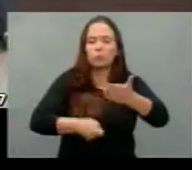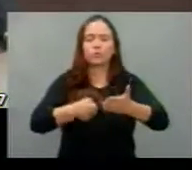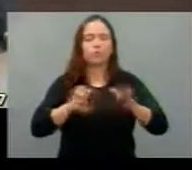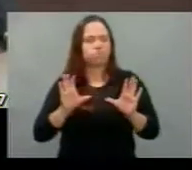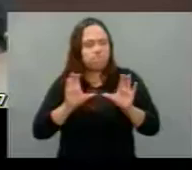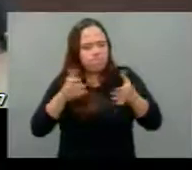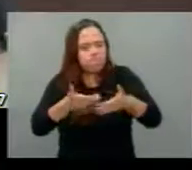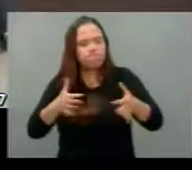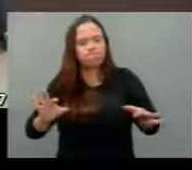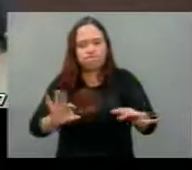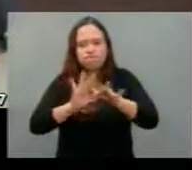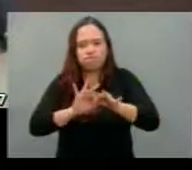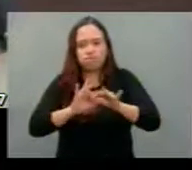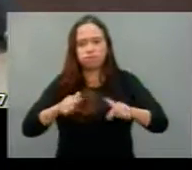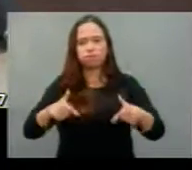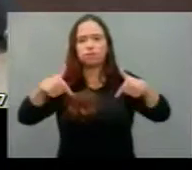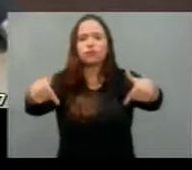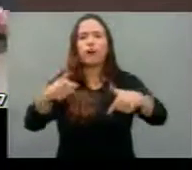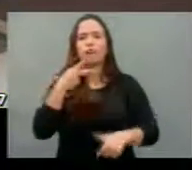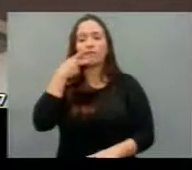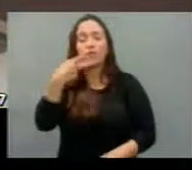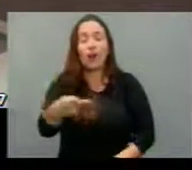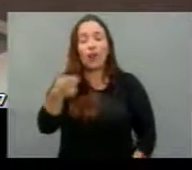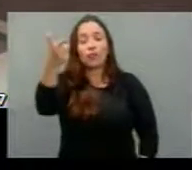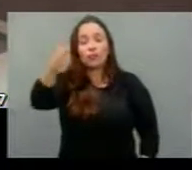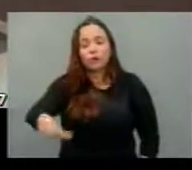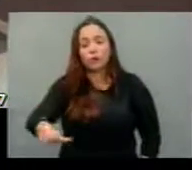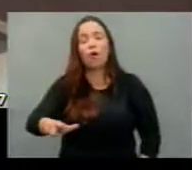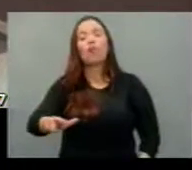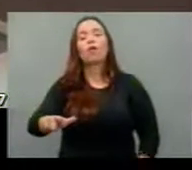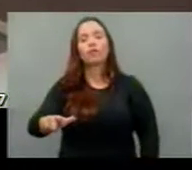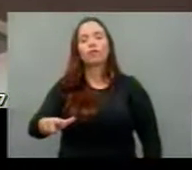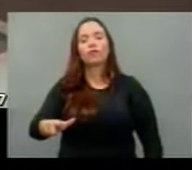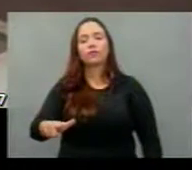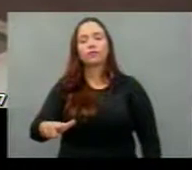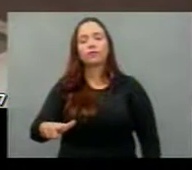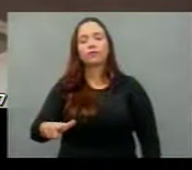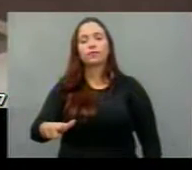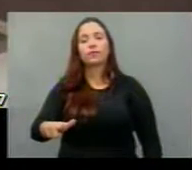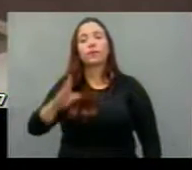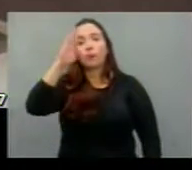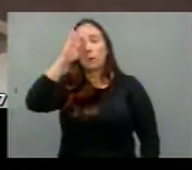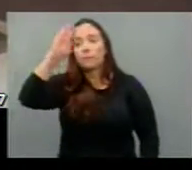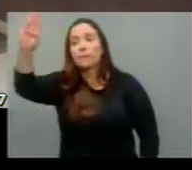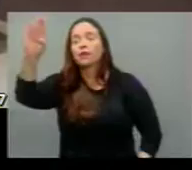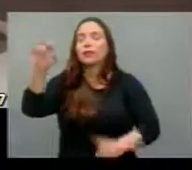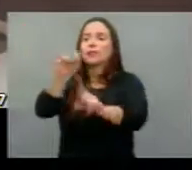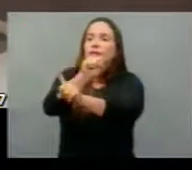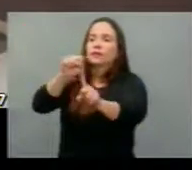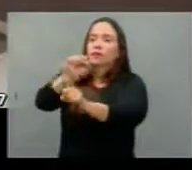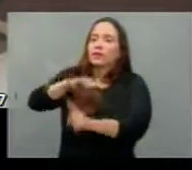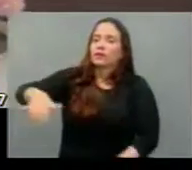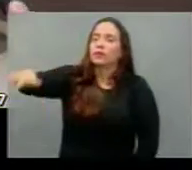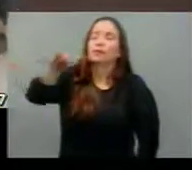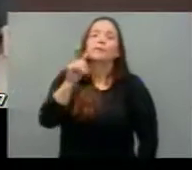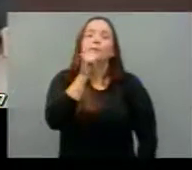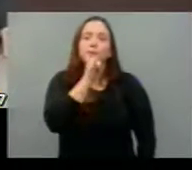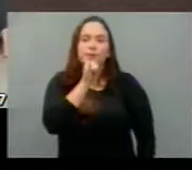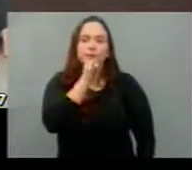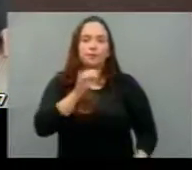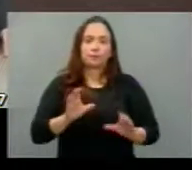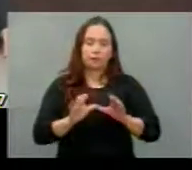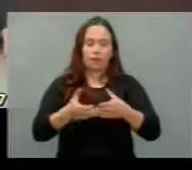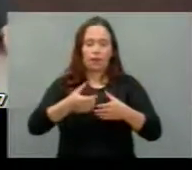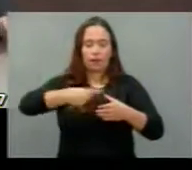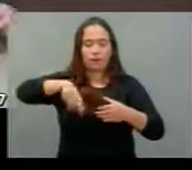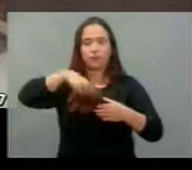sobretudo, e dizer, mais uma vez, por isso que eu digo assim, as frentes populares, como é, por exemplo, a Frente